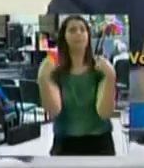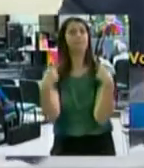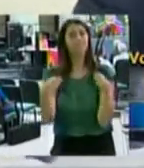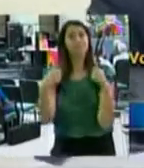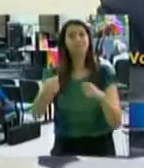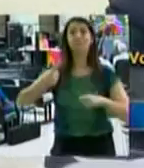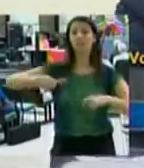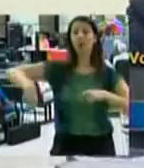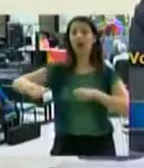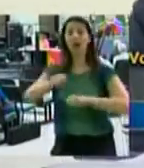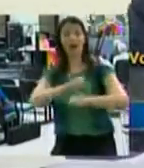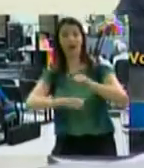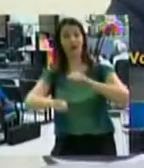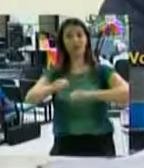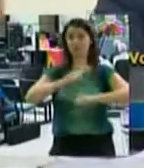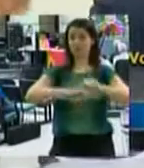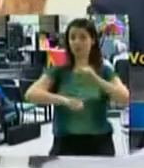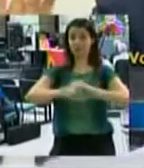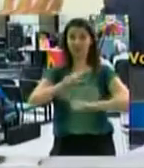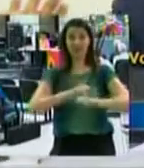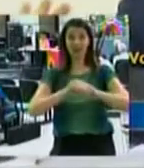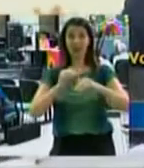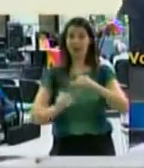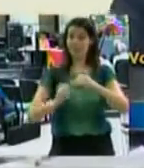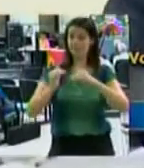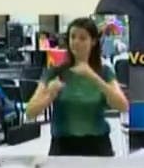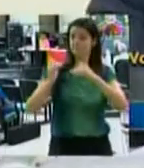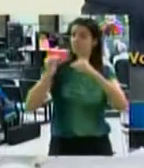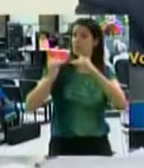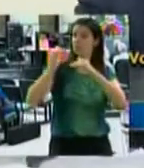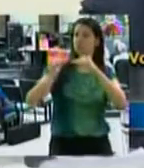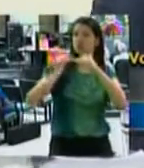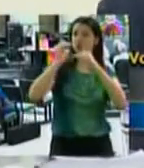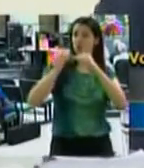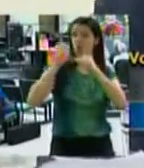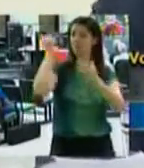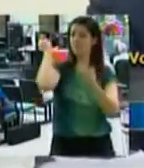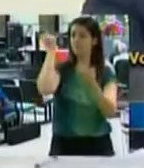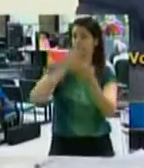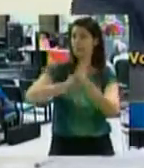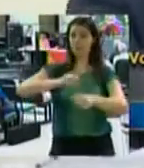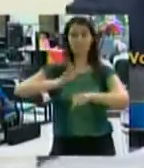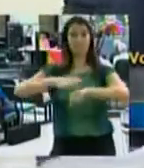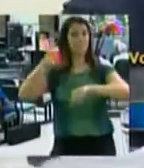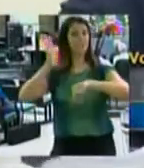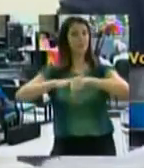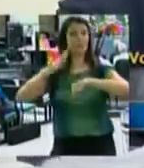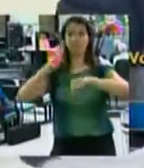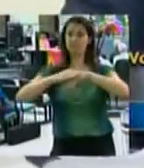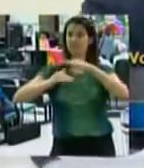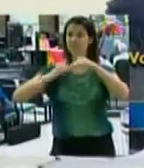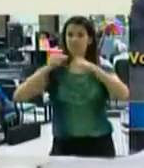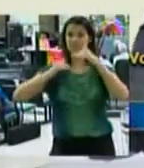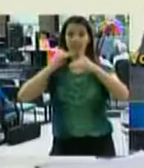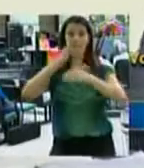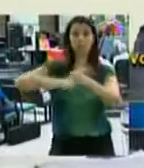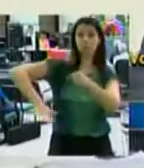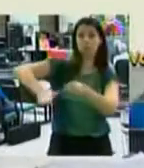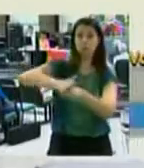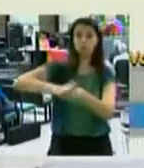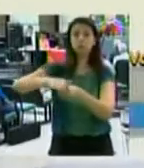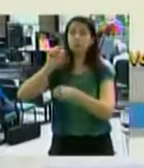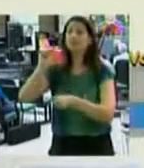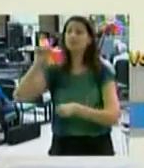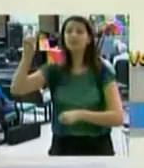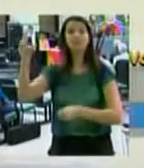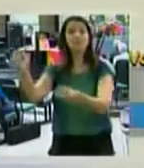é administrar, é progredir, é granjear, é trazer crescimento aquilo que Deus nos